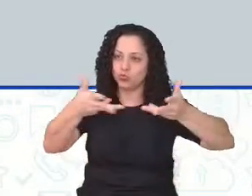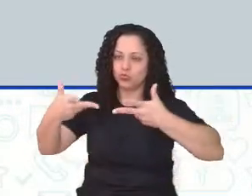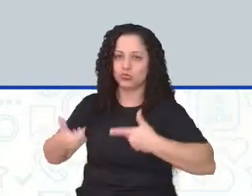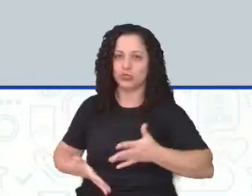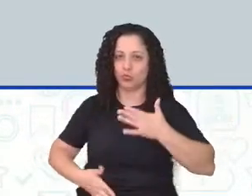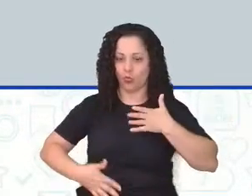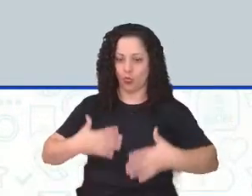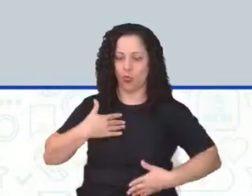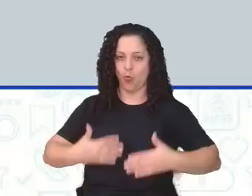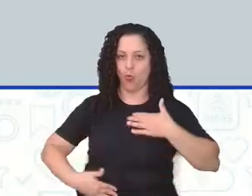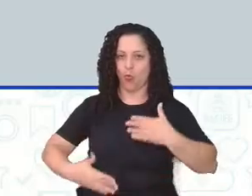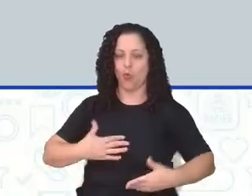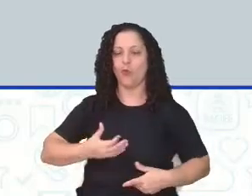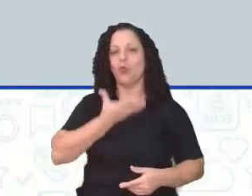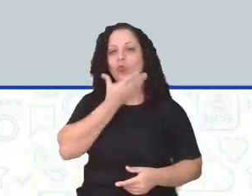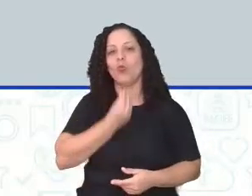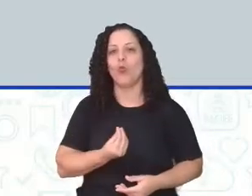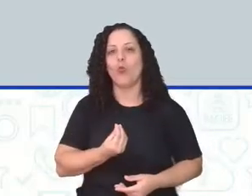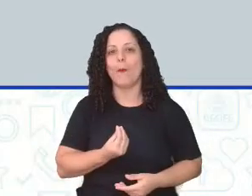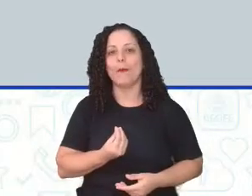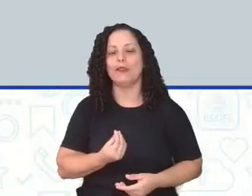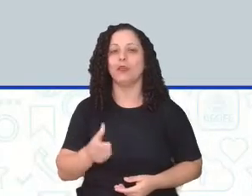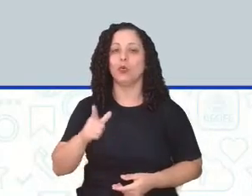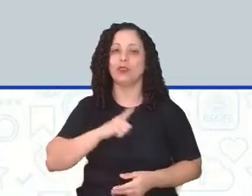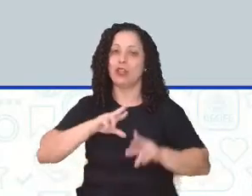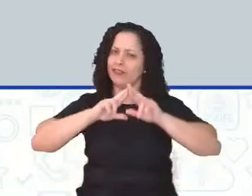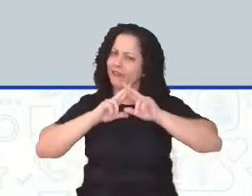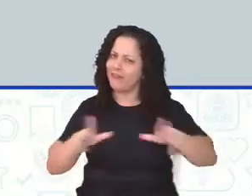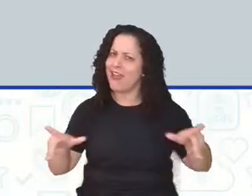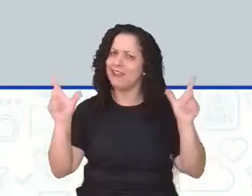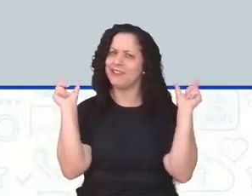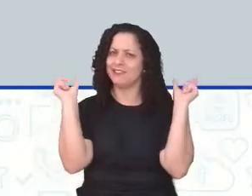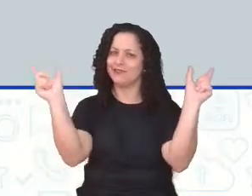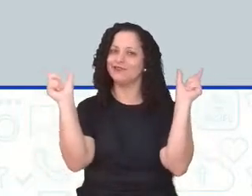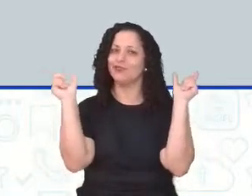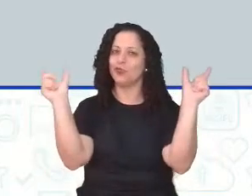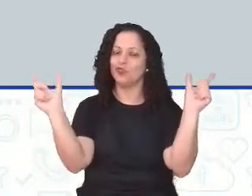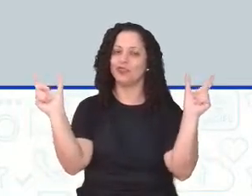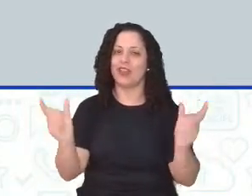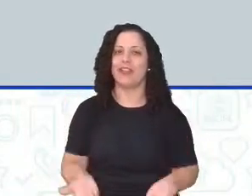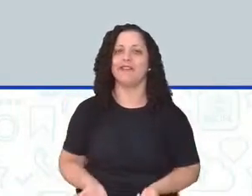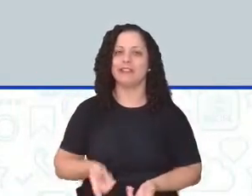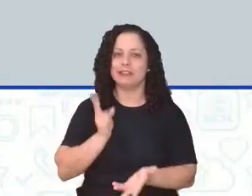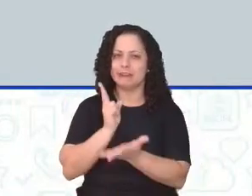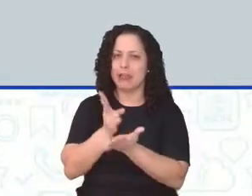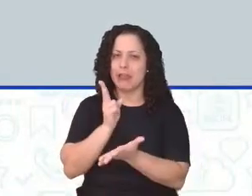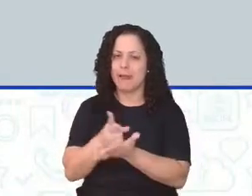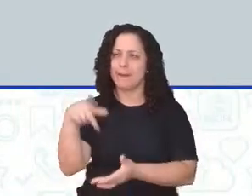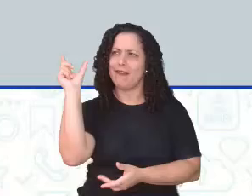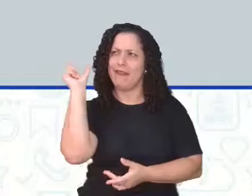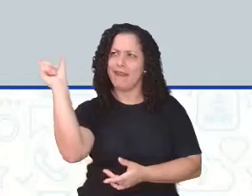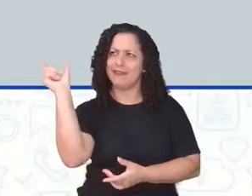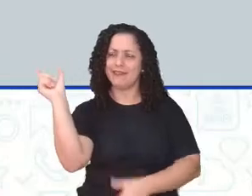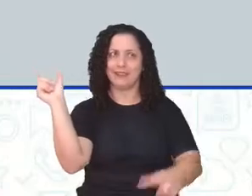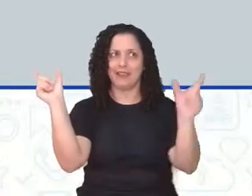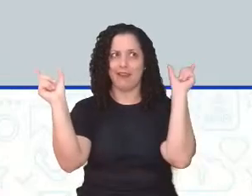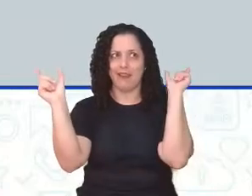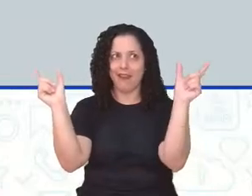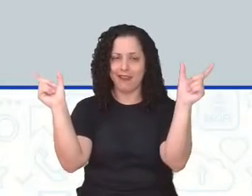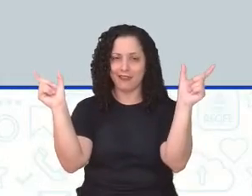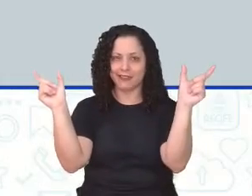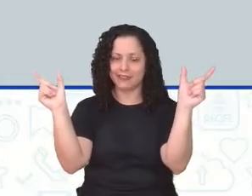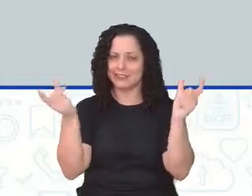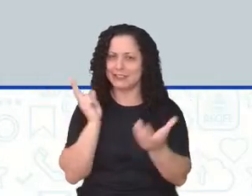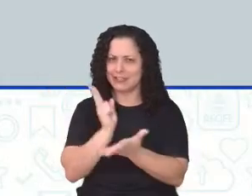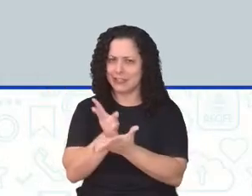sistema reprodutor masculino. Então, existe uma diferençazinha. Nem todo esperma possui espermatozoide. Pode acontecer